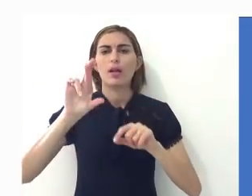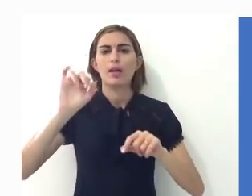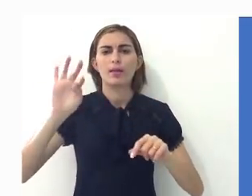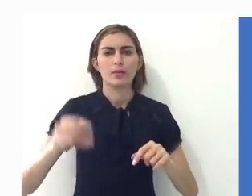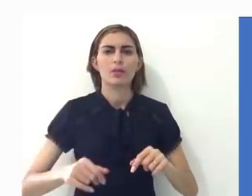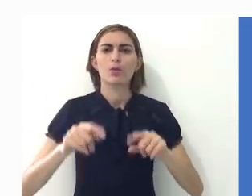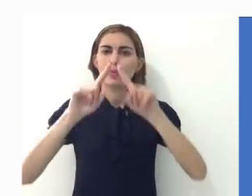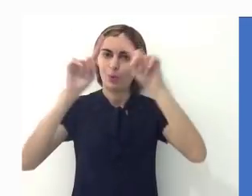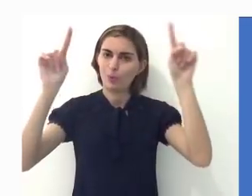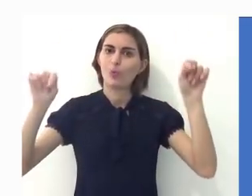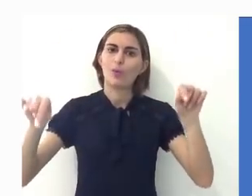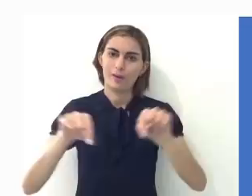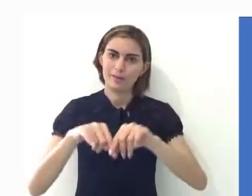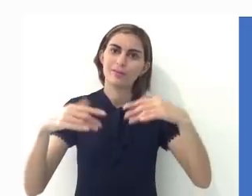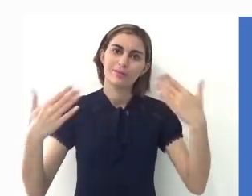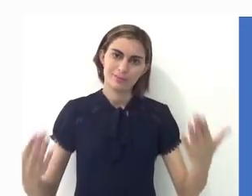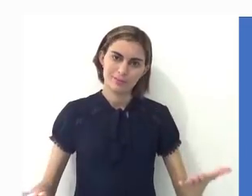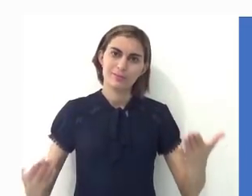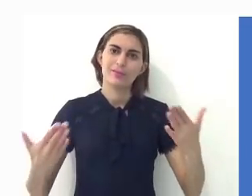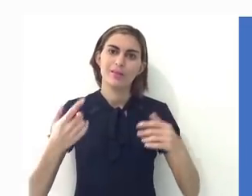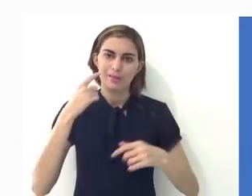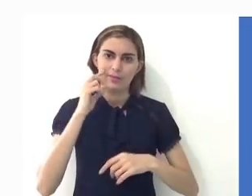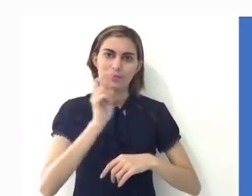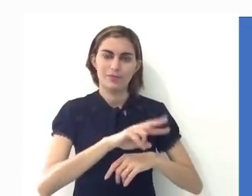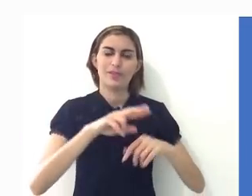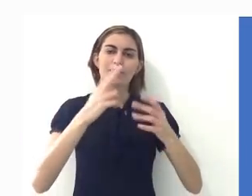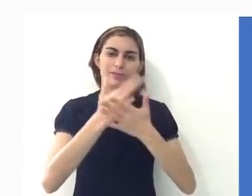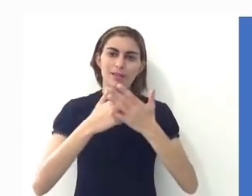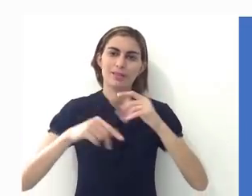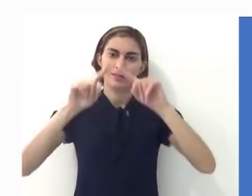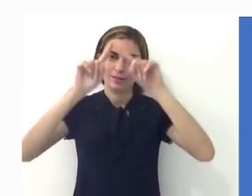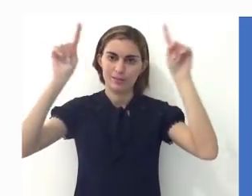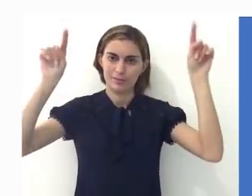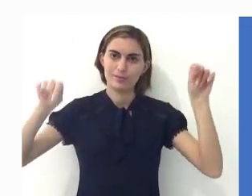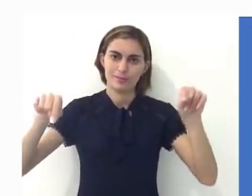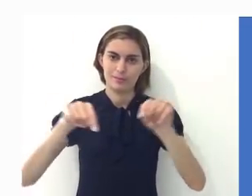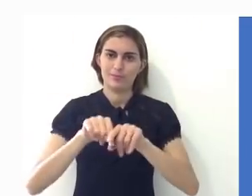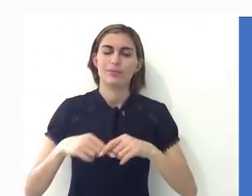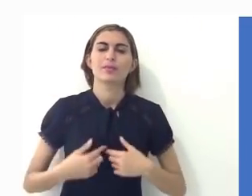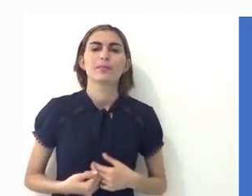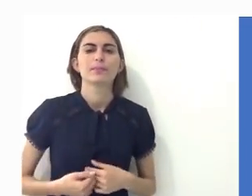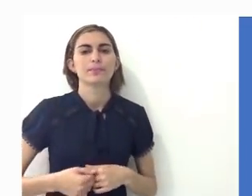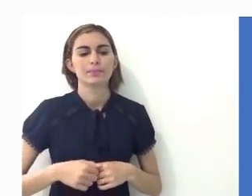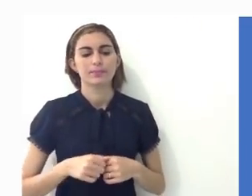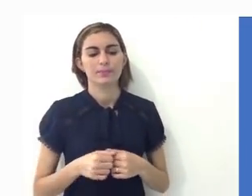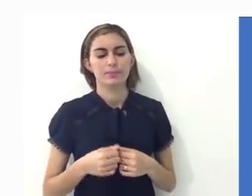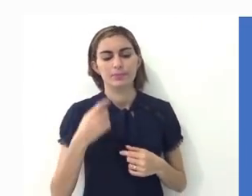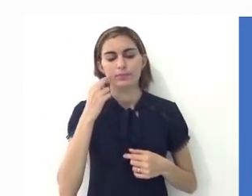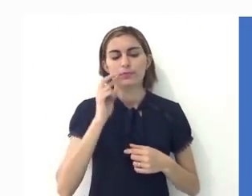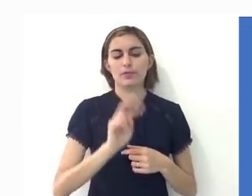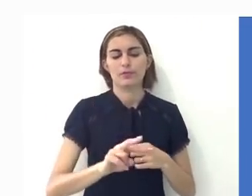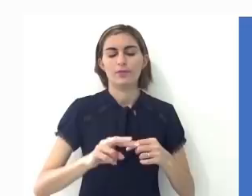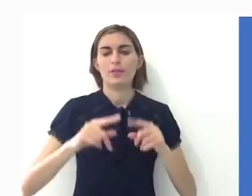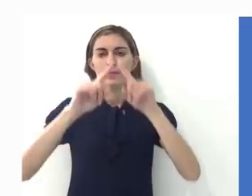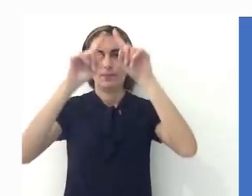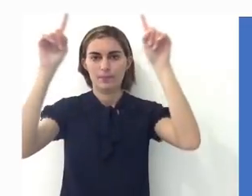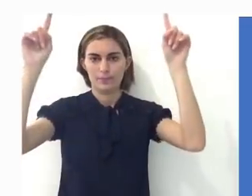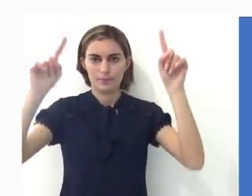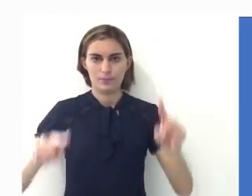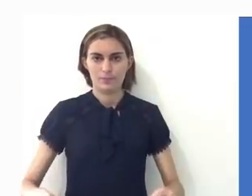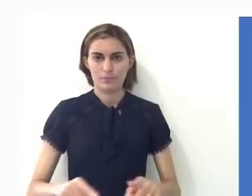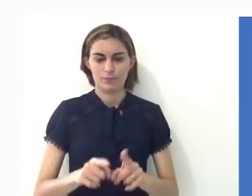4 ângulos retos? Um quadrado, né? Então, observe aí quais são as figuras que vão compor o nosso lixeiro.